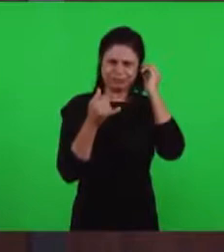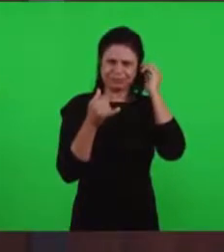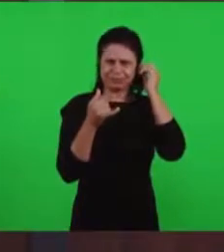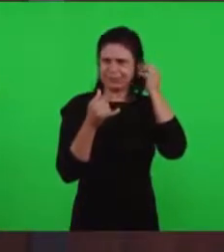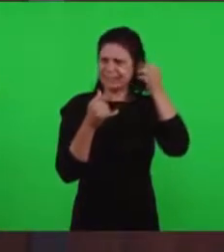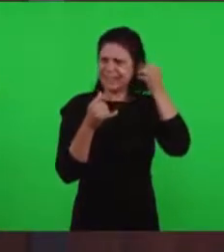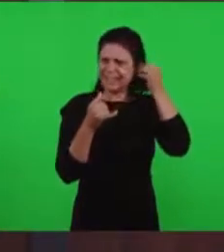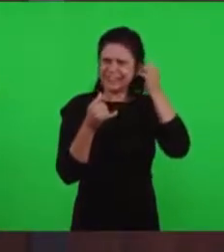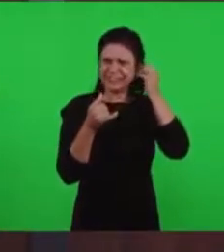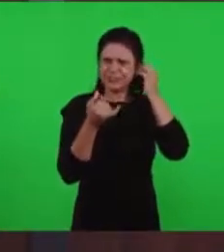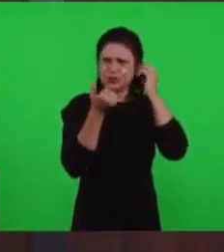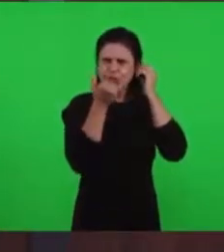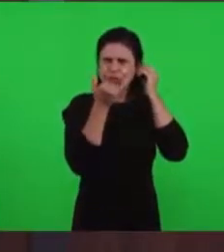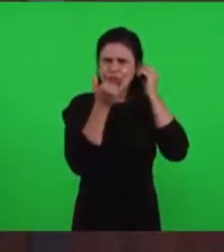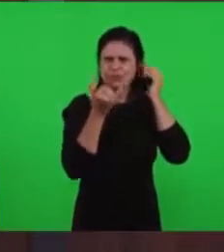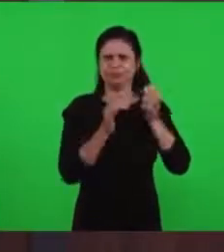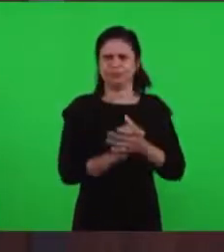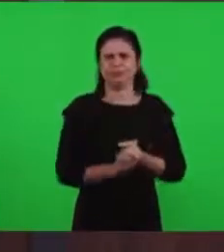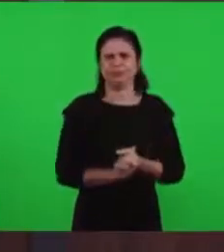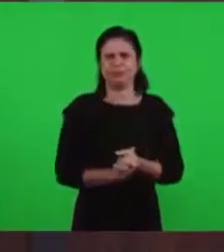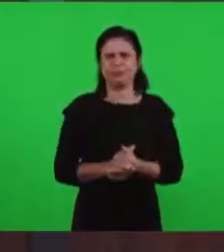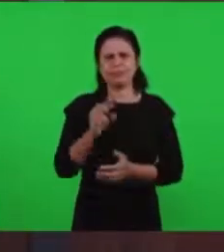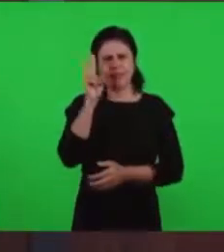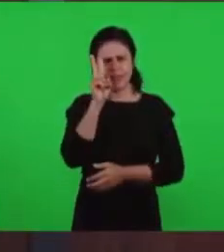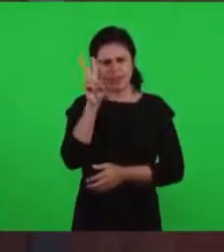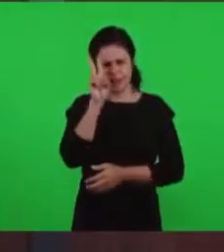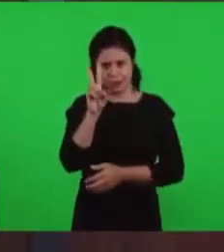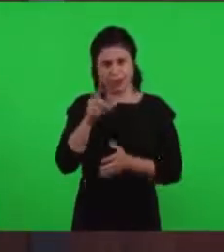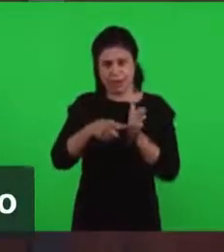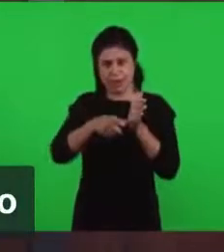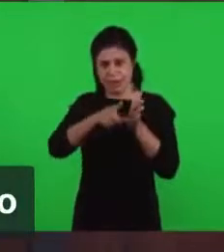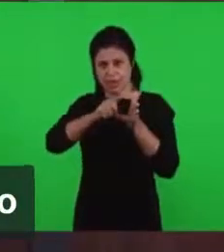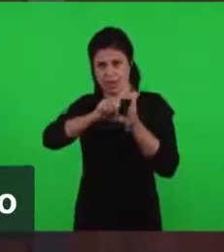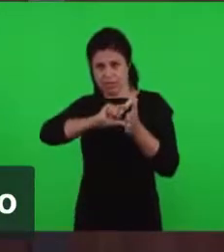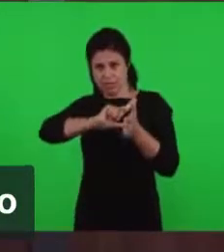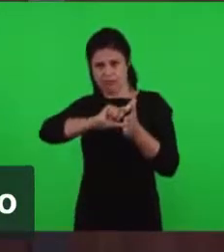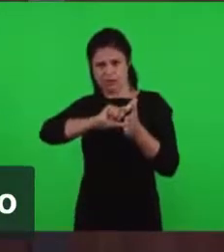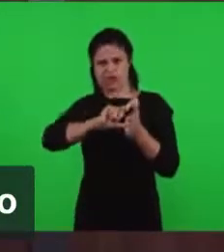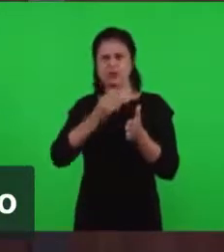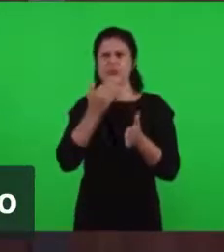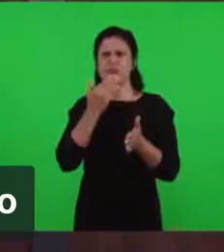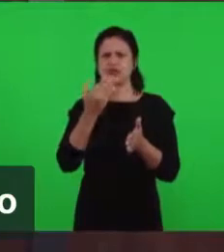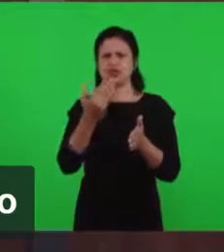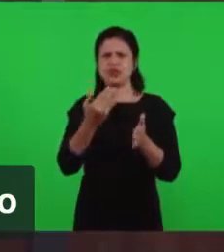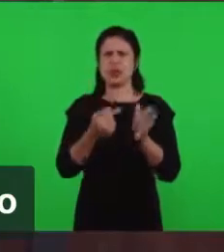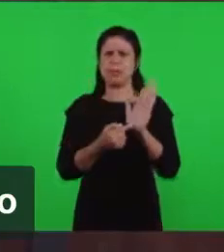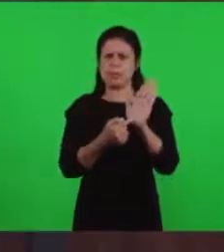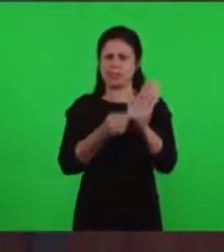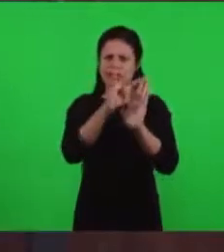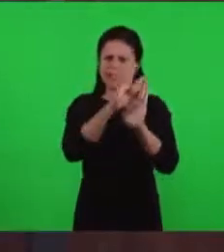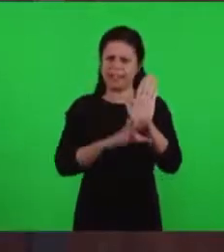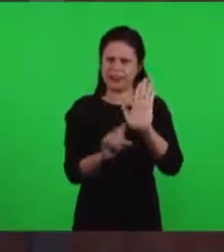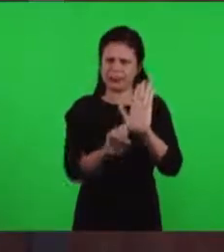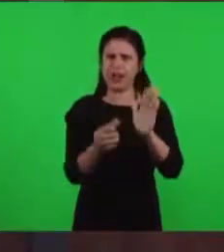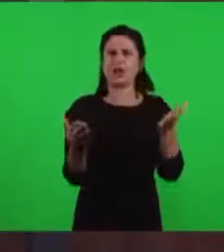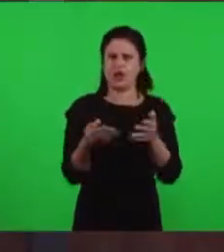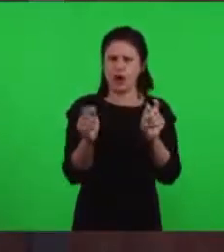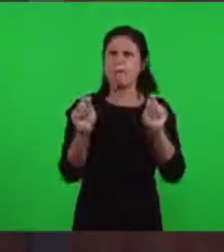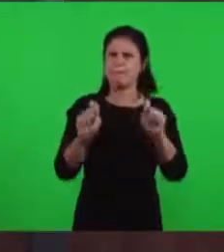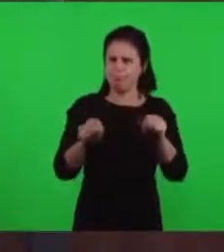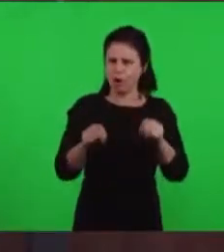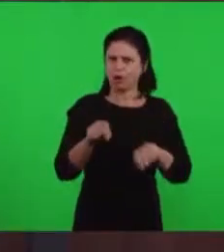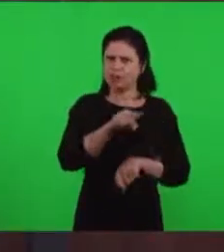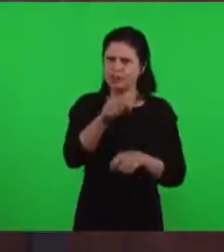irmãos inicialmente nós tínhamos pedido não tínhamos pedido a situação do texto mas agora os irmãos terão para responder